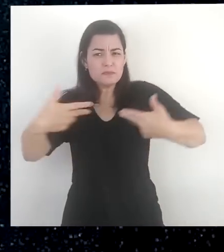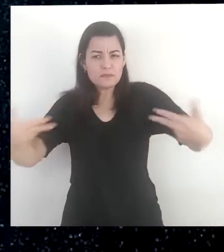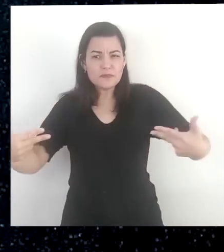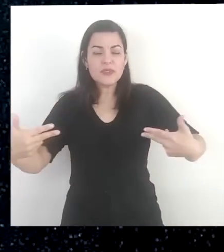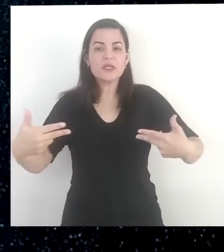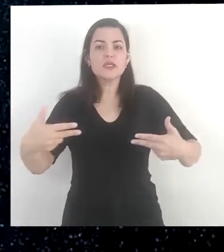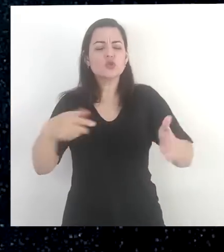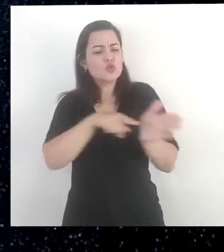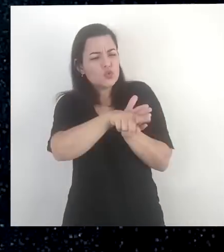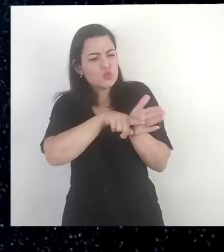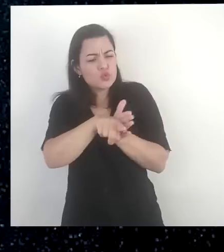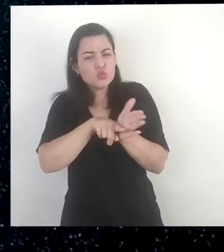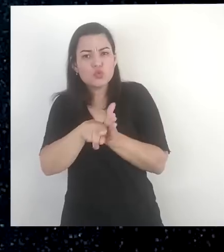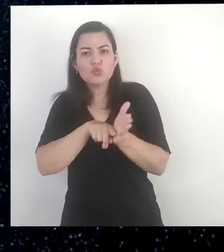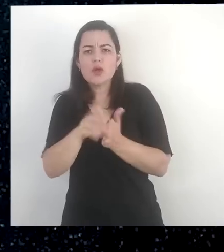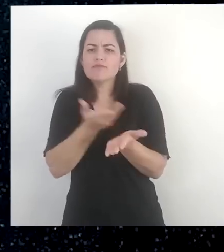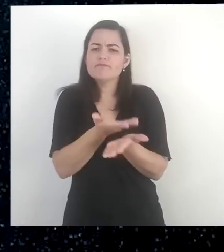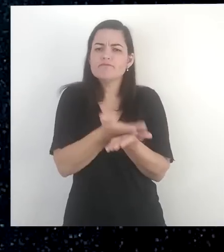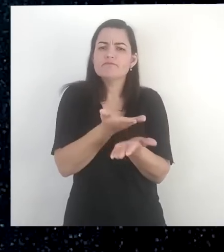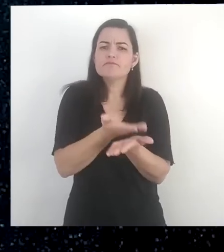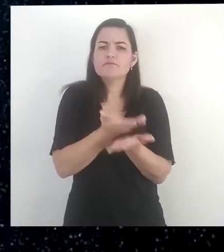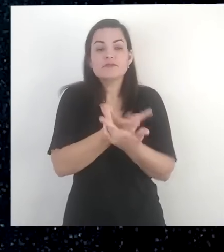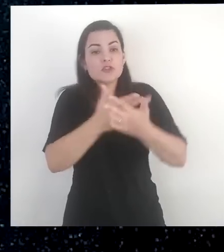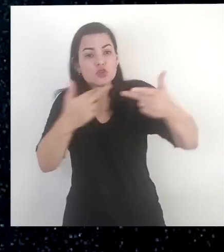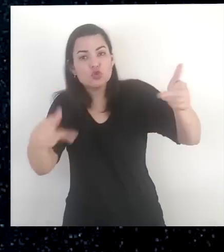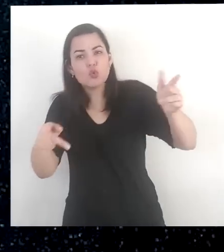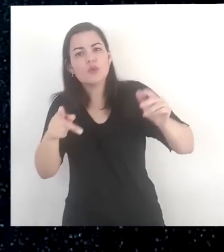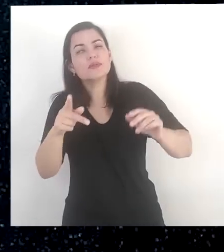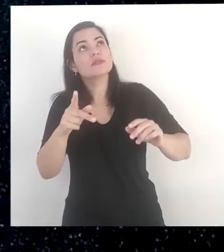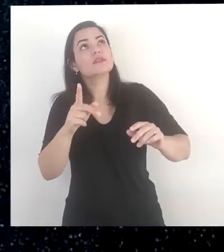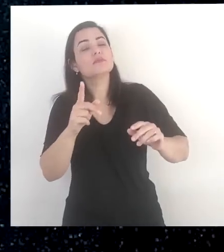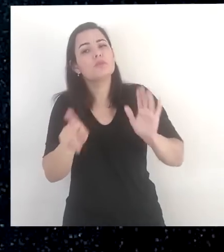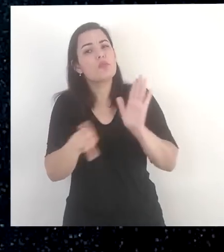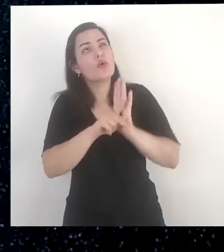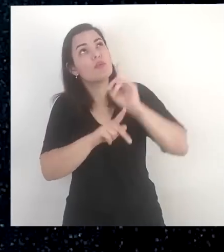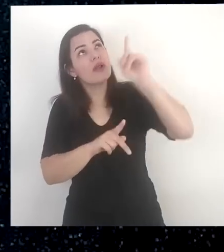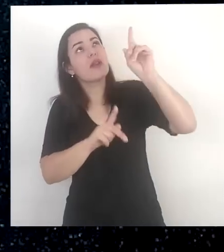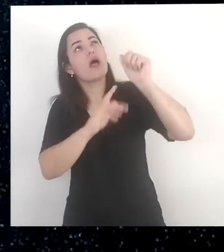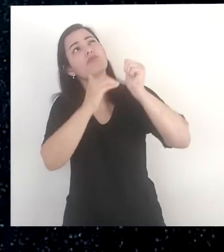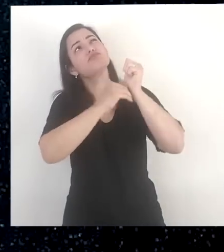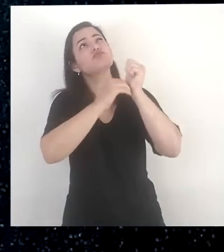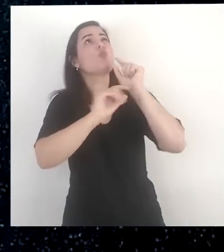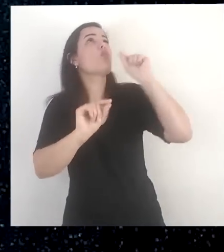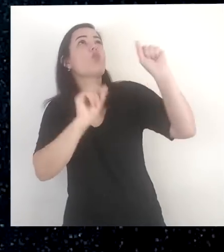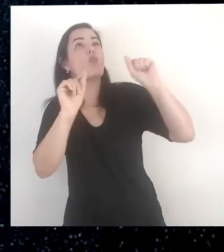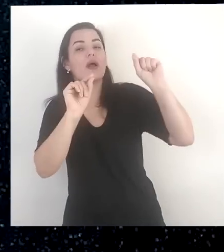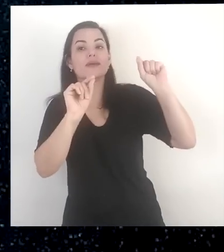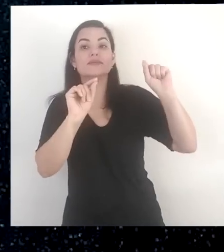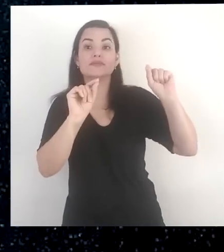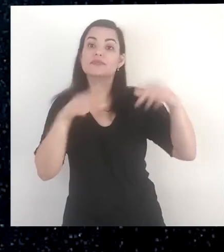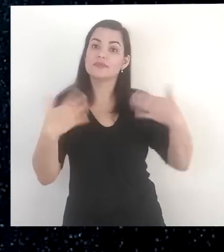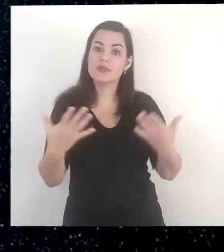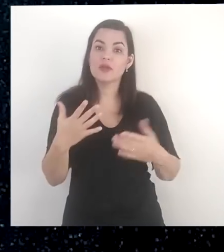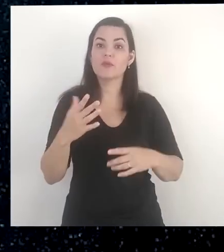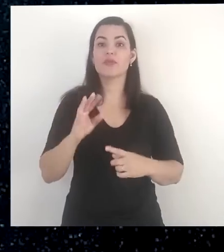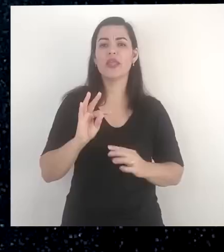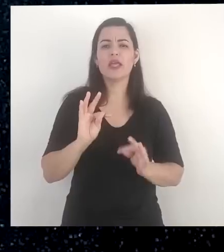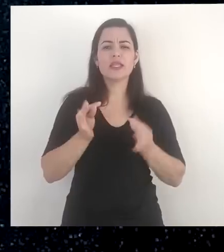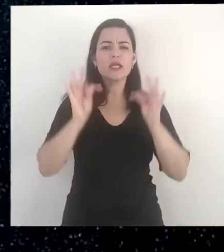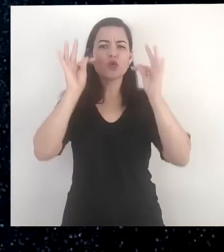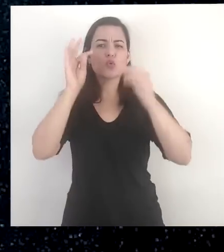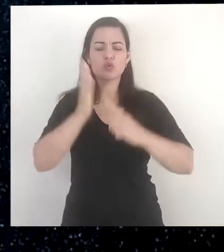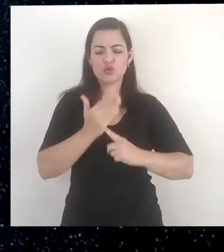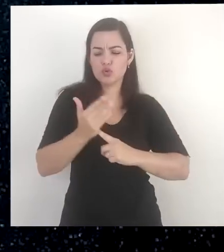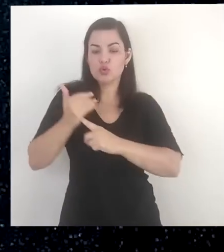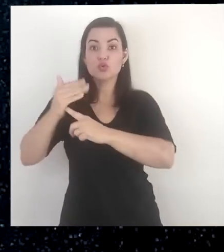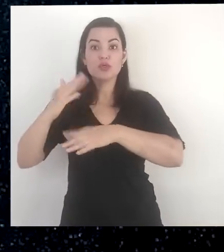estudar, pesquisar os enigmas que vinham do universo. Com todo o desenvolvimento